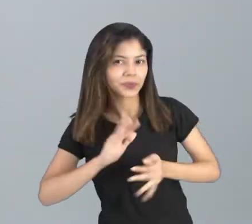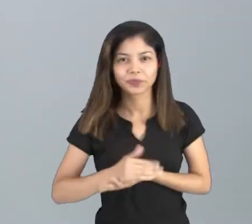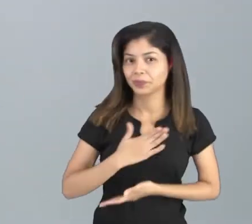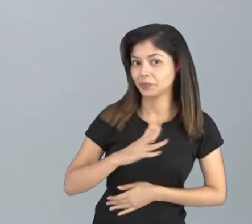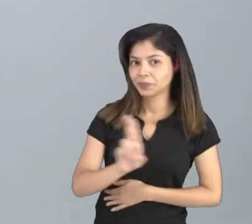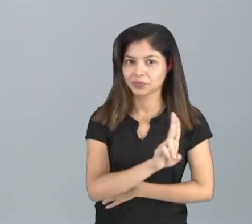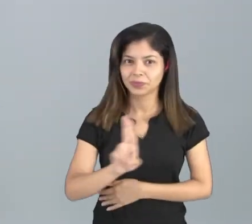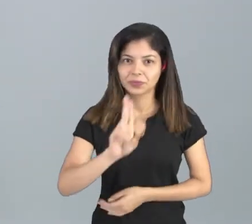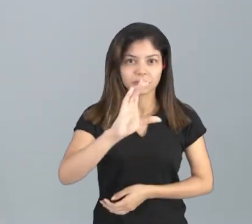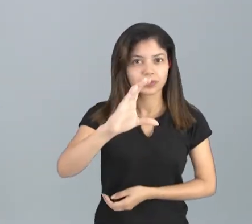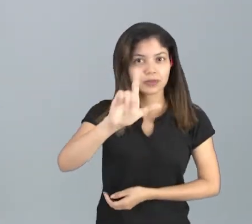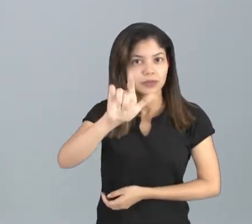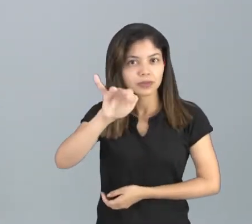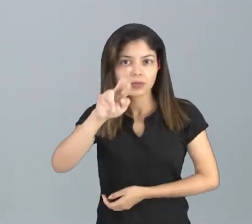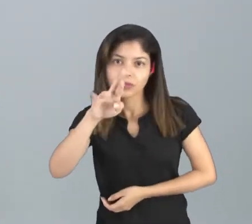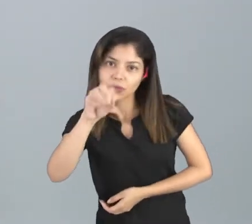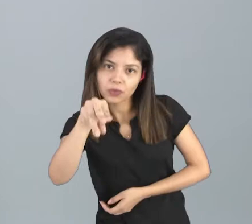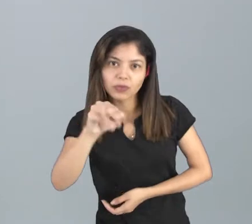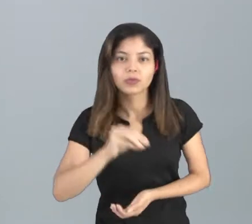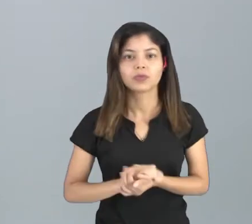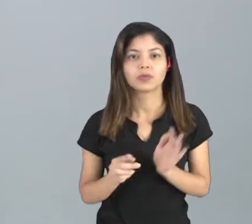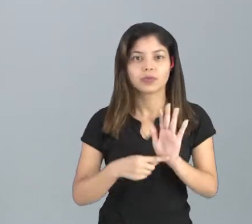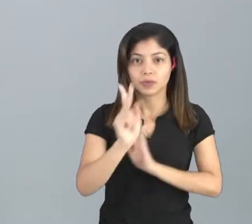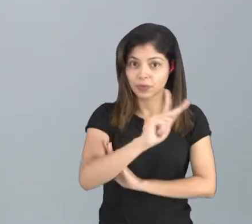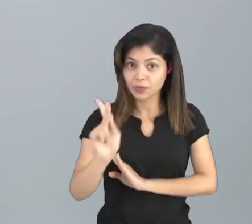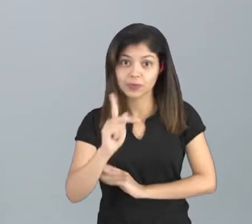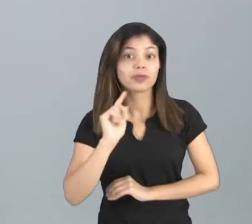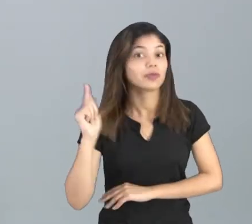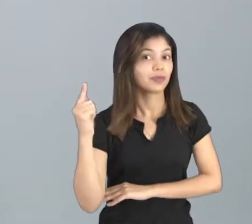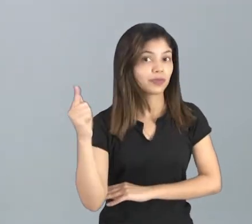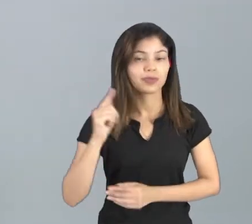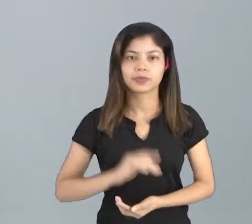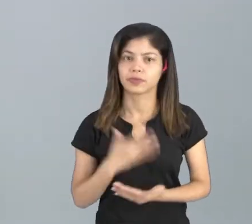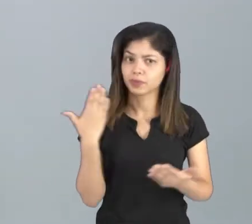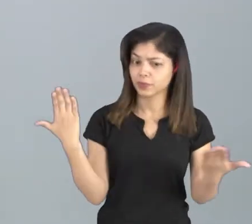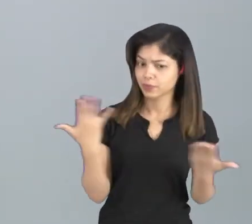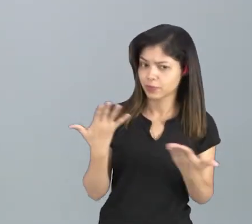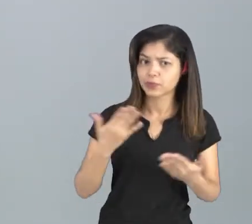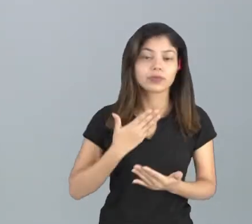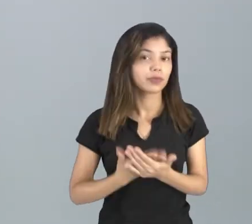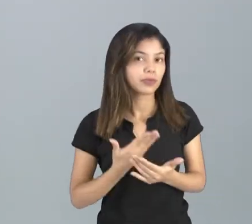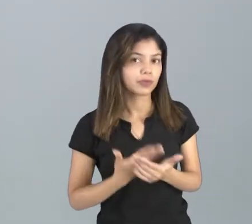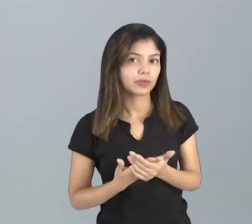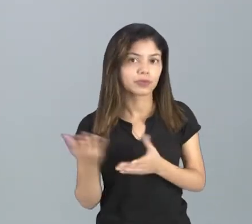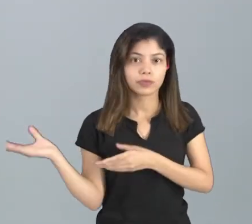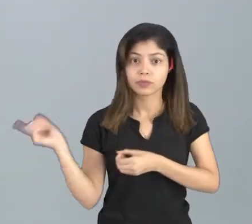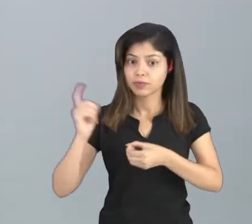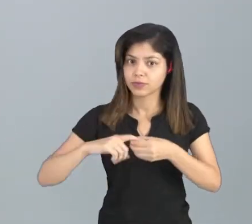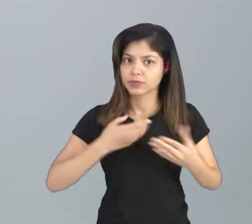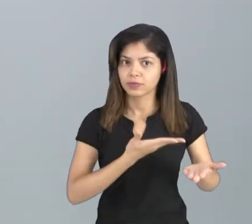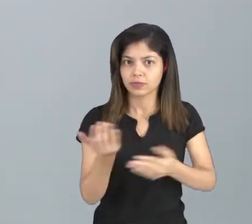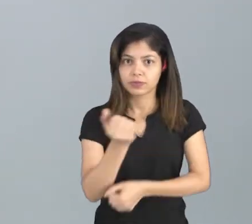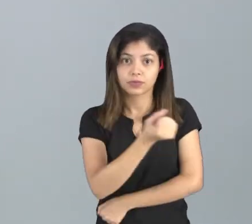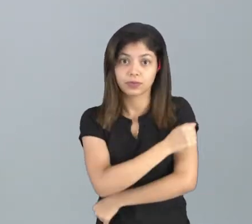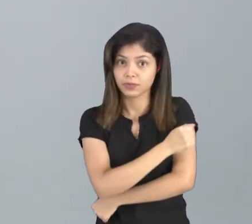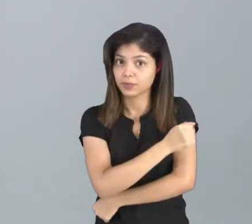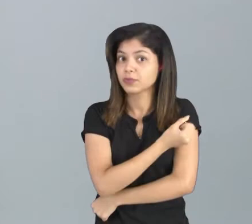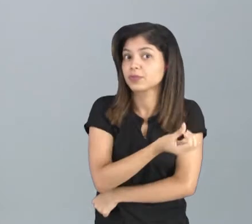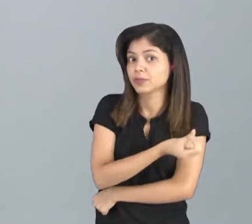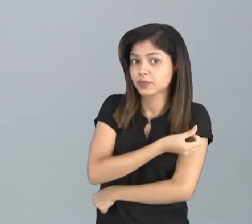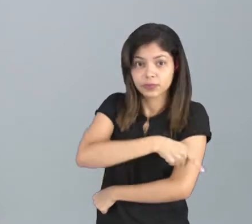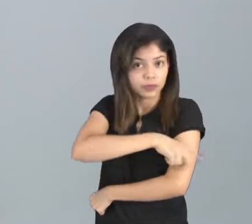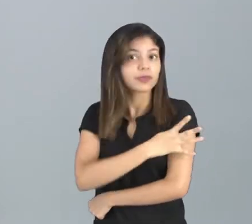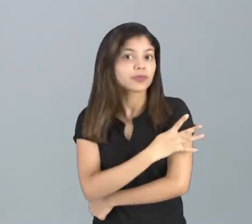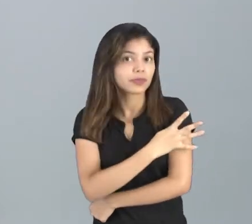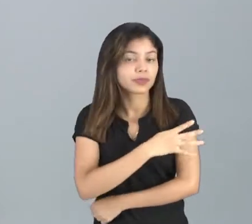Olá, meu nome é Cleilton Amaral, professor de Geografia, e o nosso estudo é voltado para os alunos do sexto